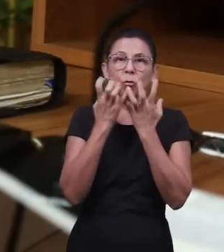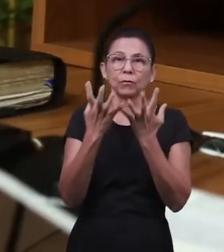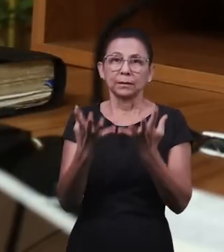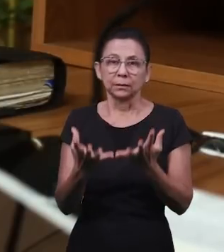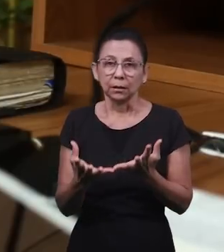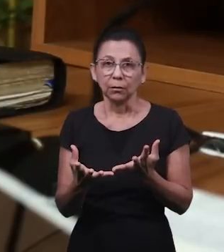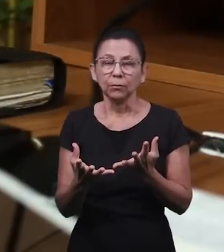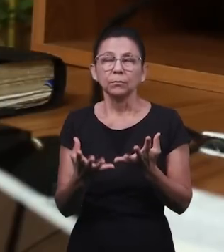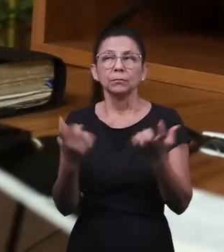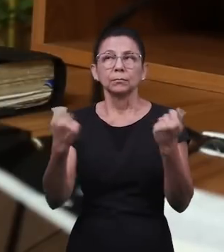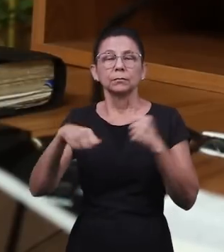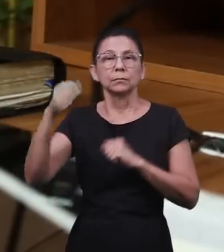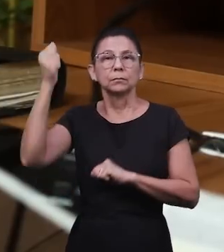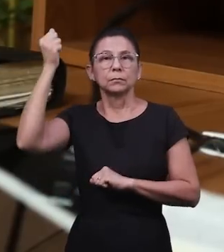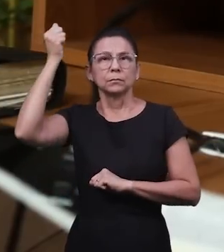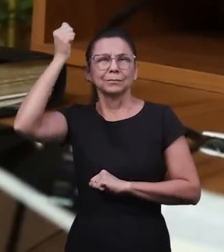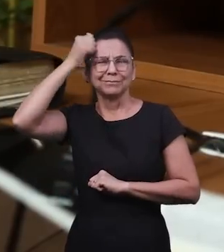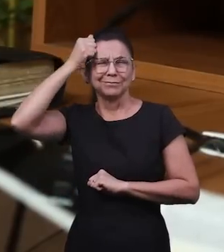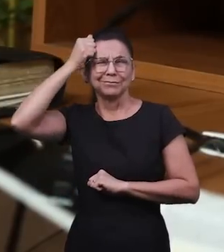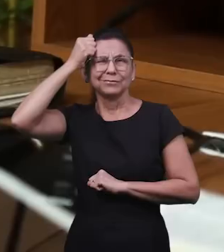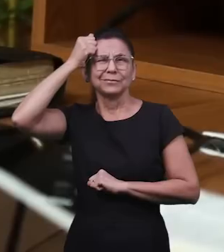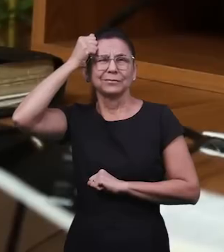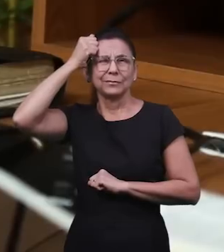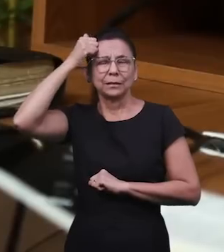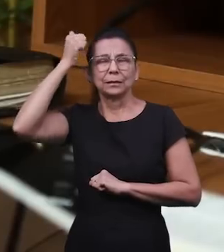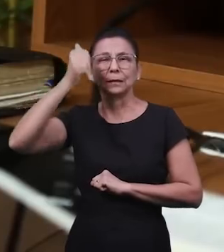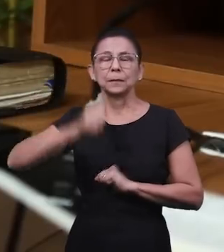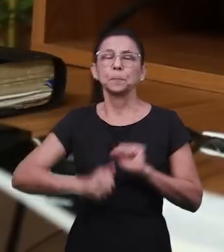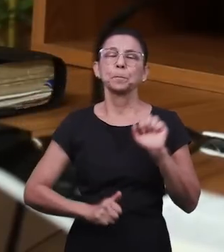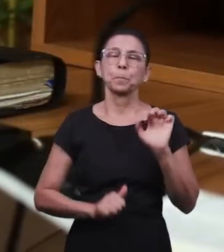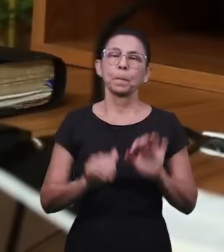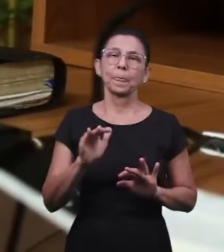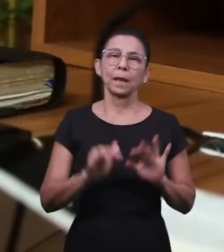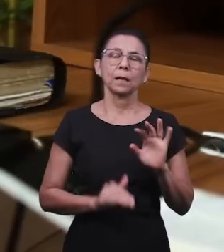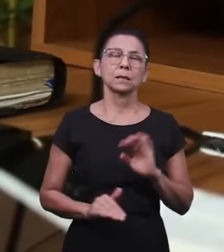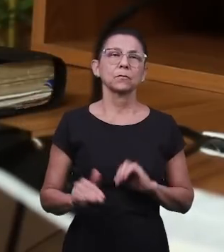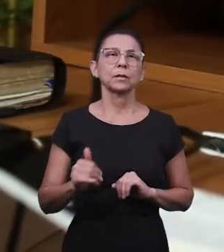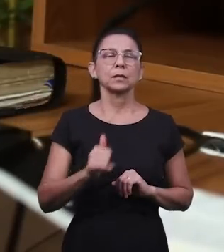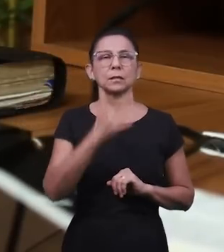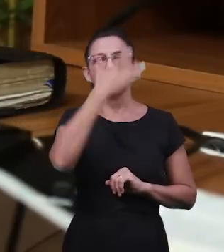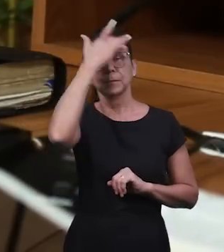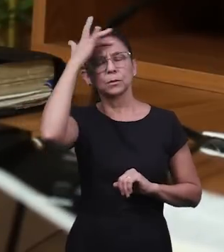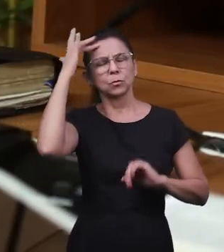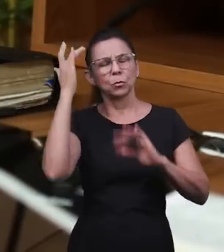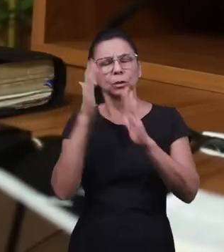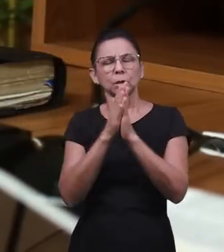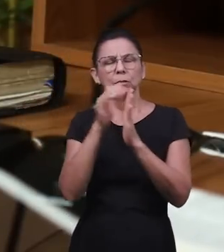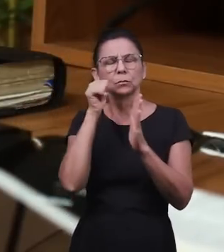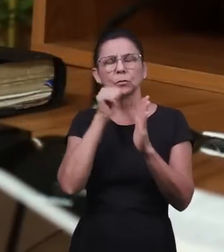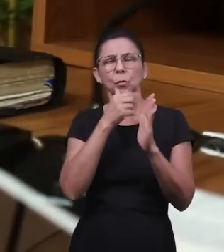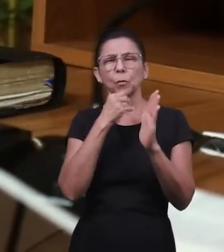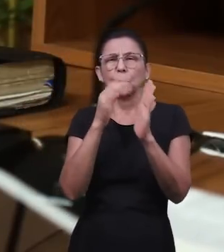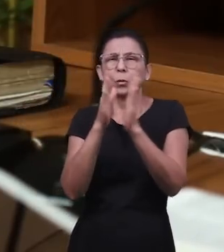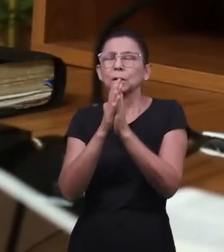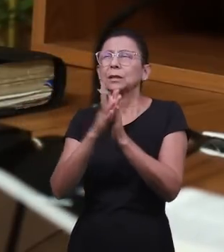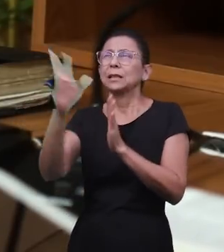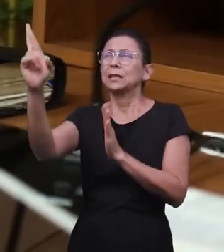só. Então, às vezes, o irmão está orando, a irmã está orando